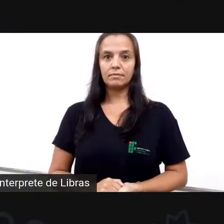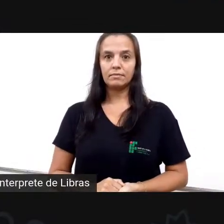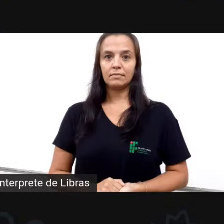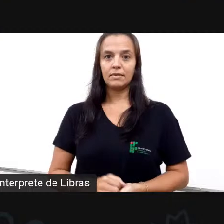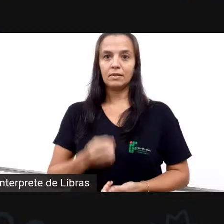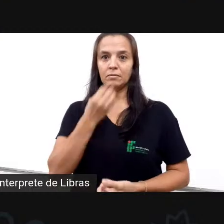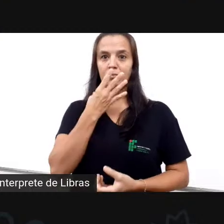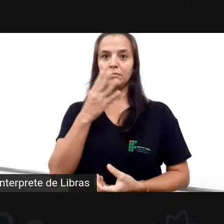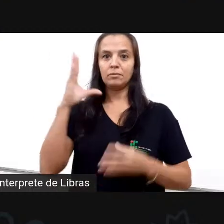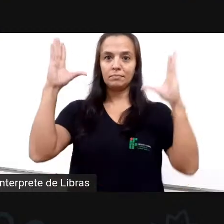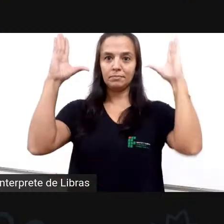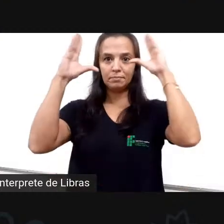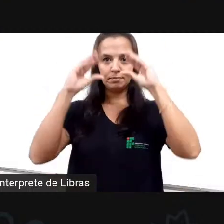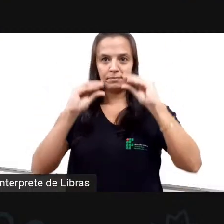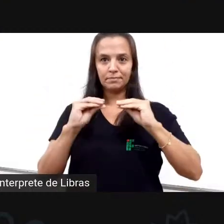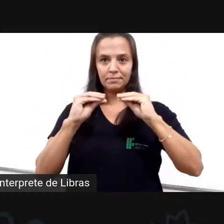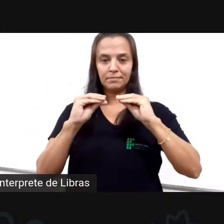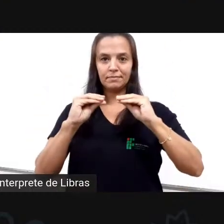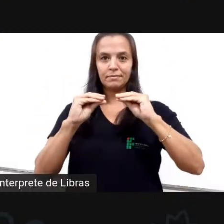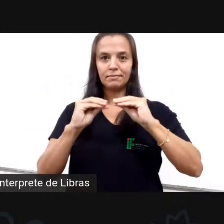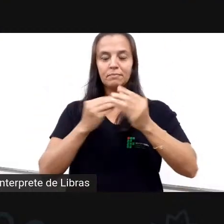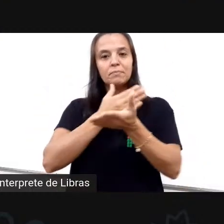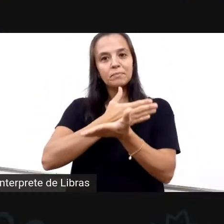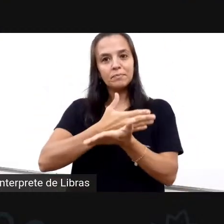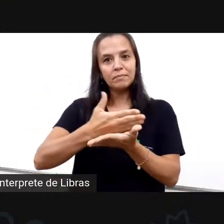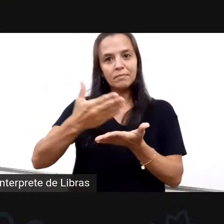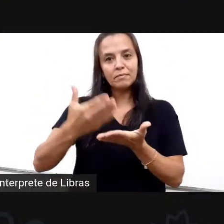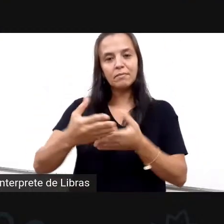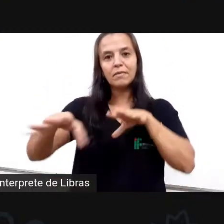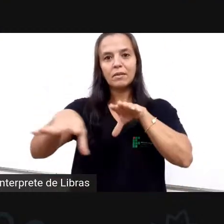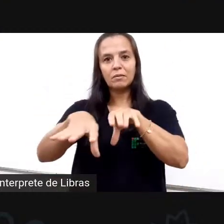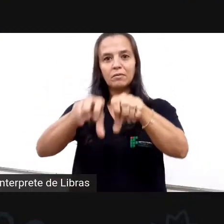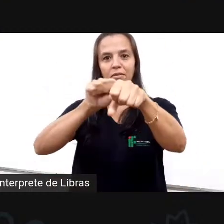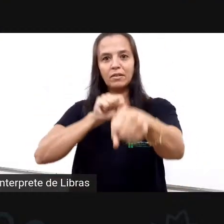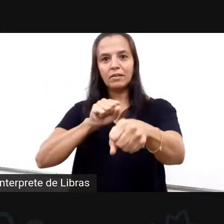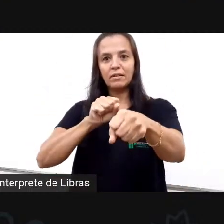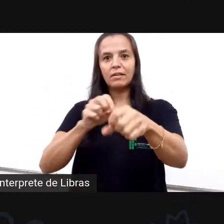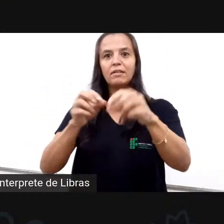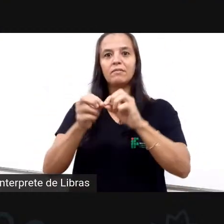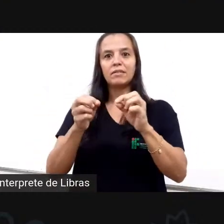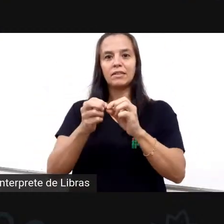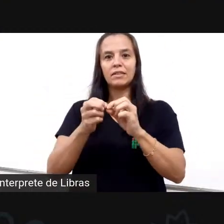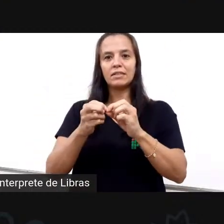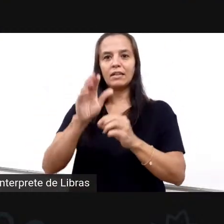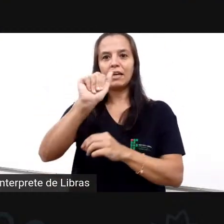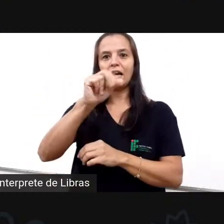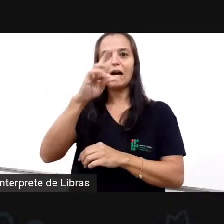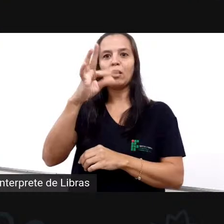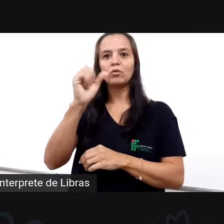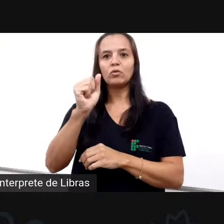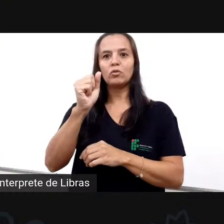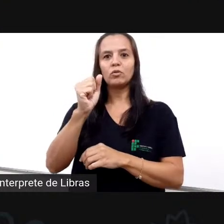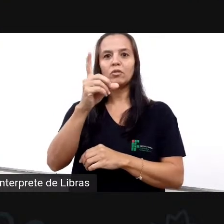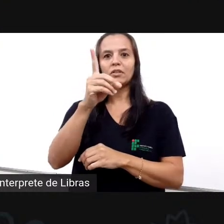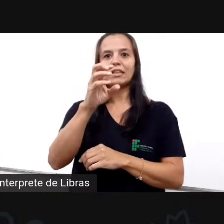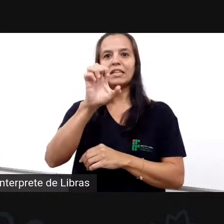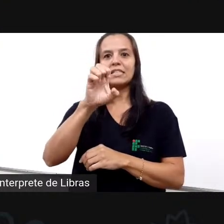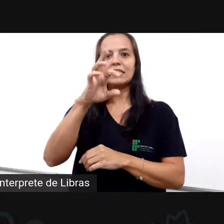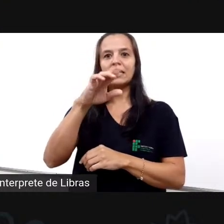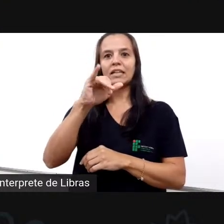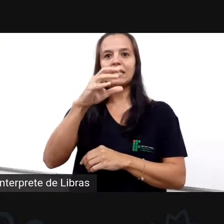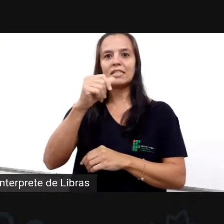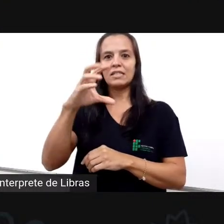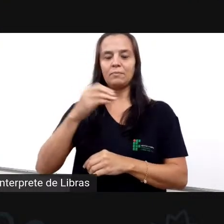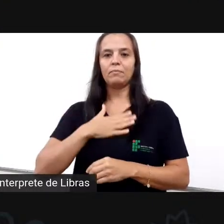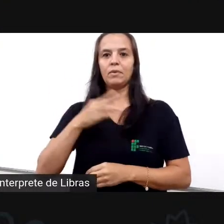Boa noite a todos. Iniciarei esta formatura fazendo a minha audiodescrição. Meu